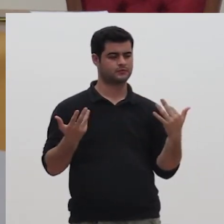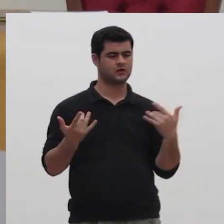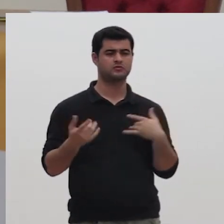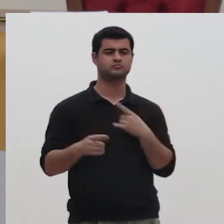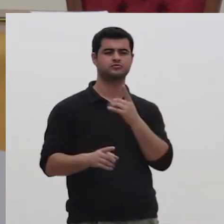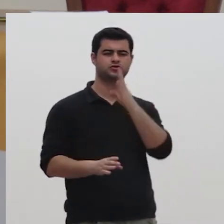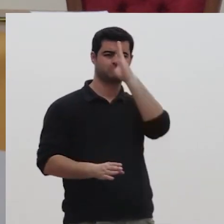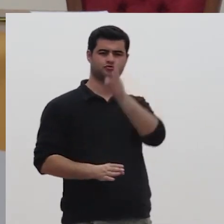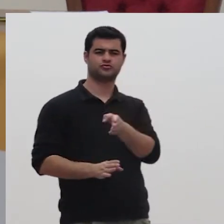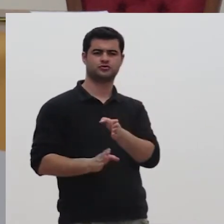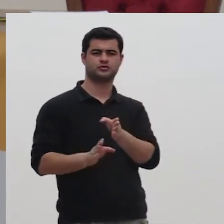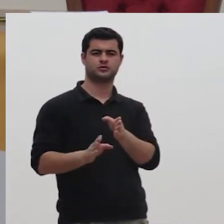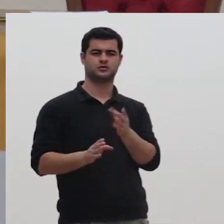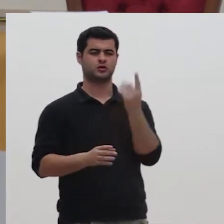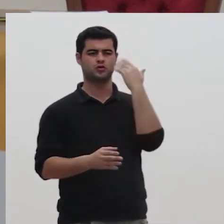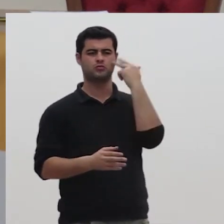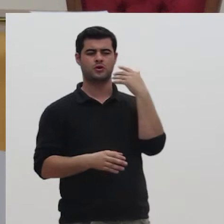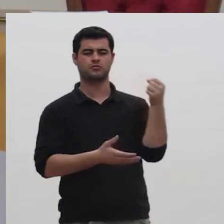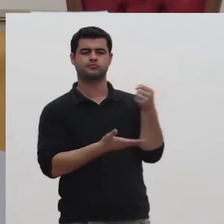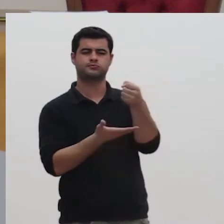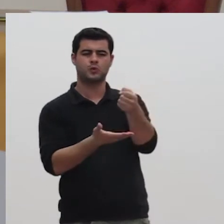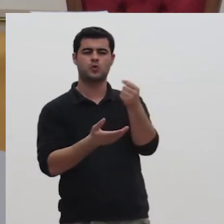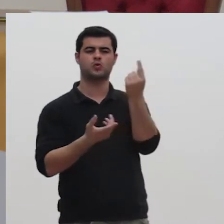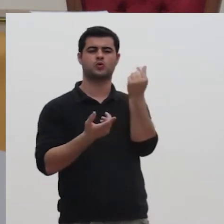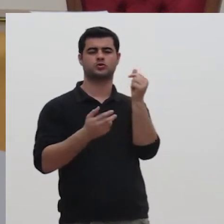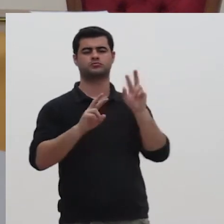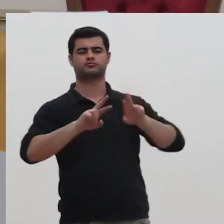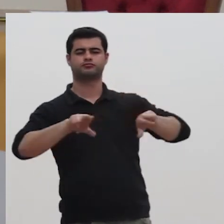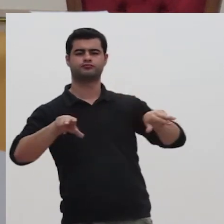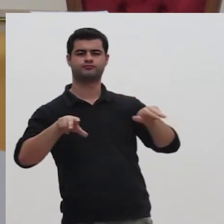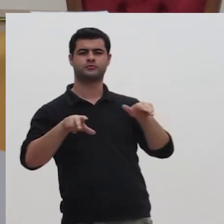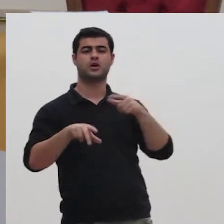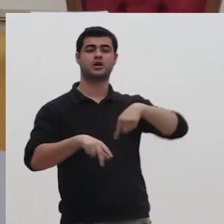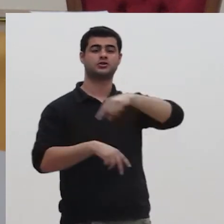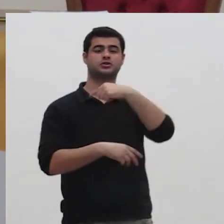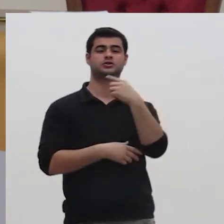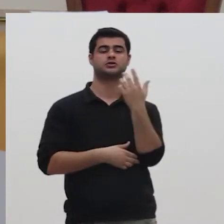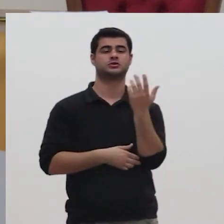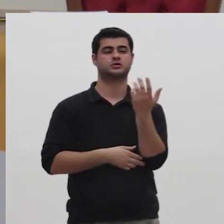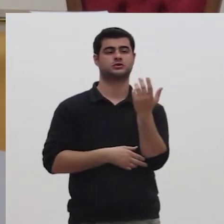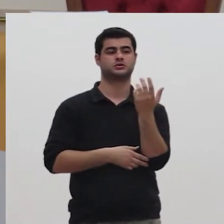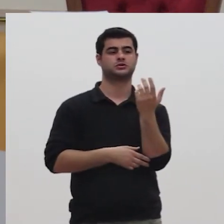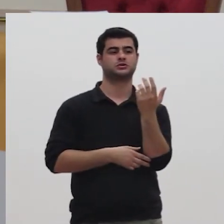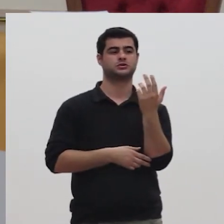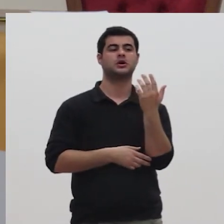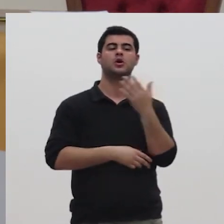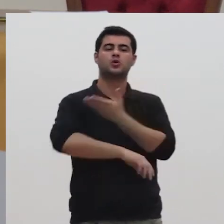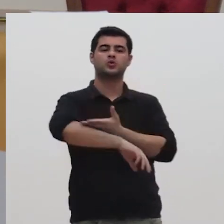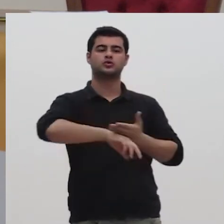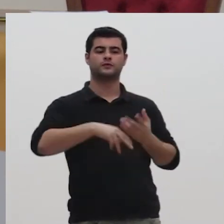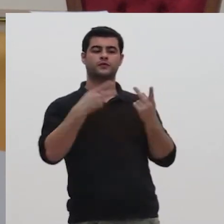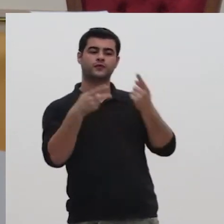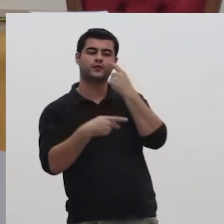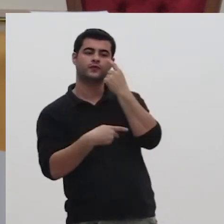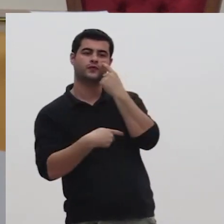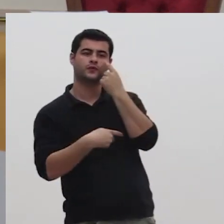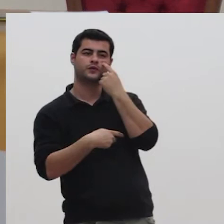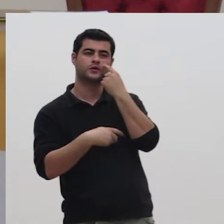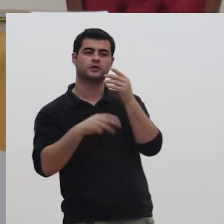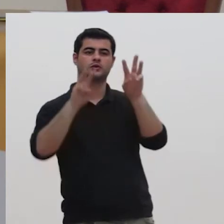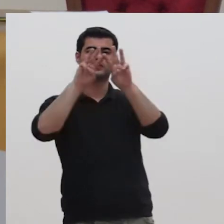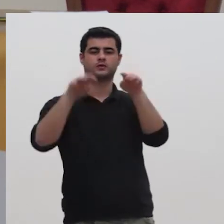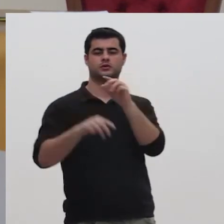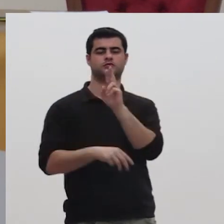diminuta da quantidade geral das bolsas, dos critérios de distribuição. A gente visita, né? Temos feito a universidade inteira, se